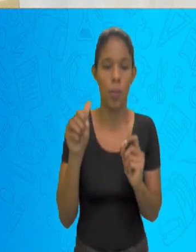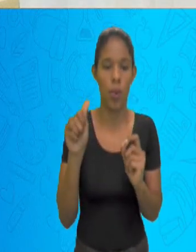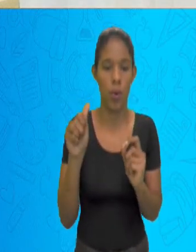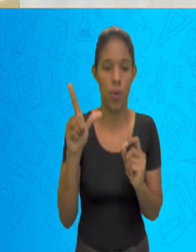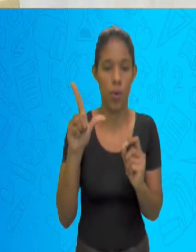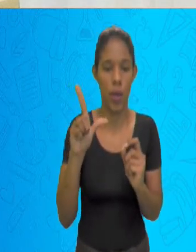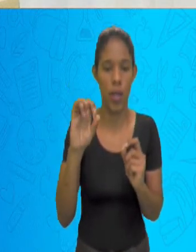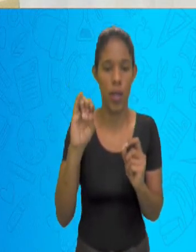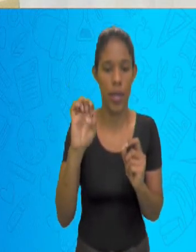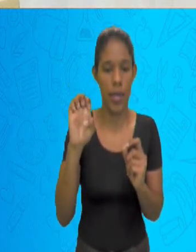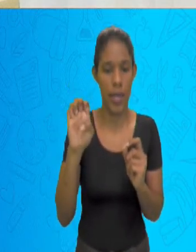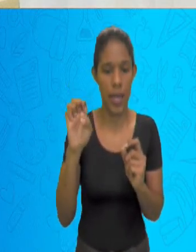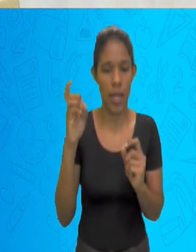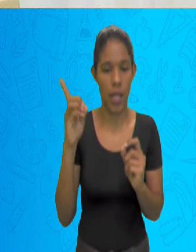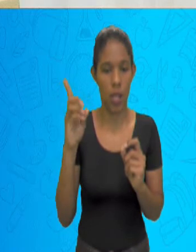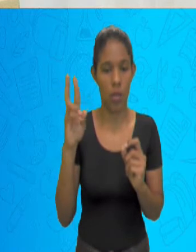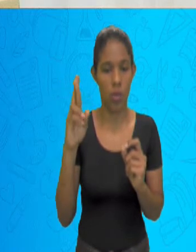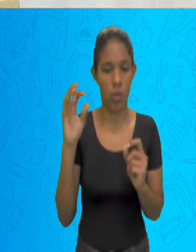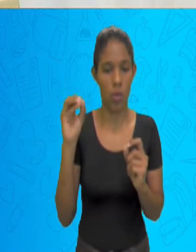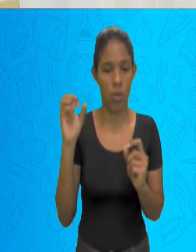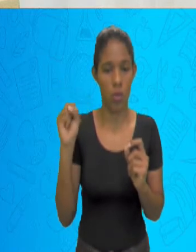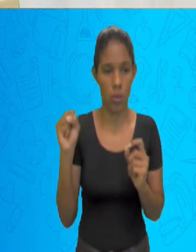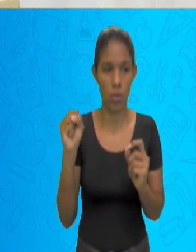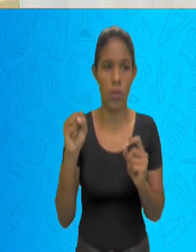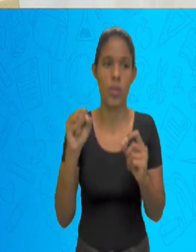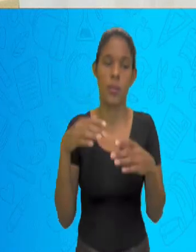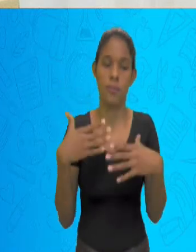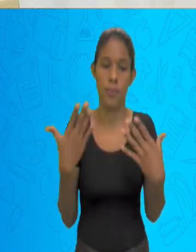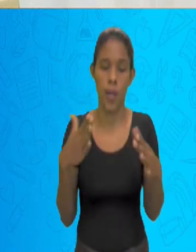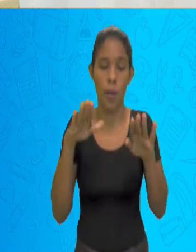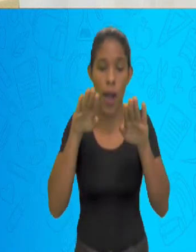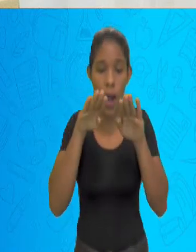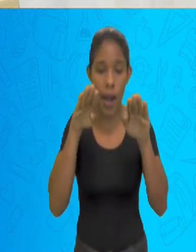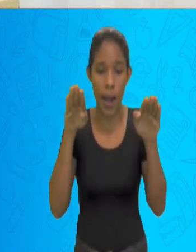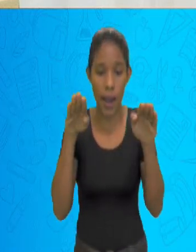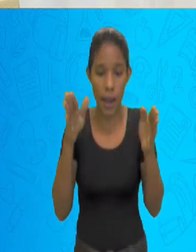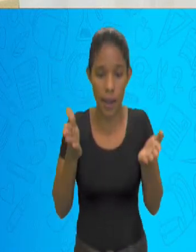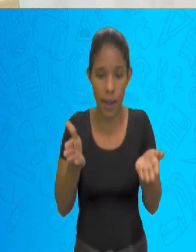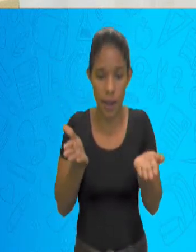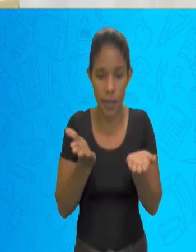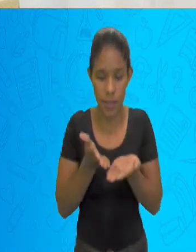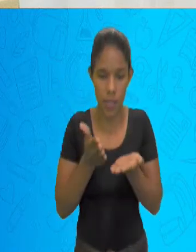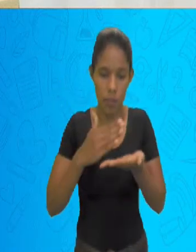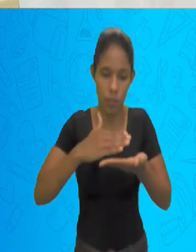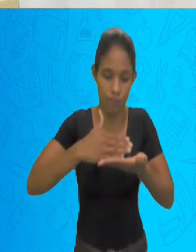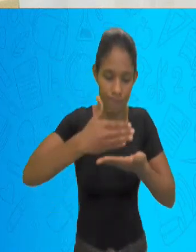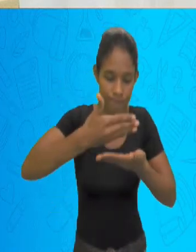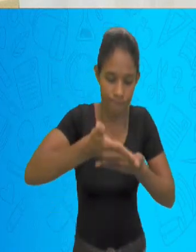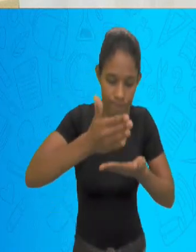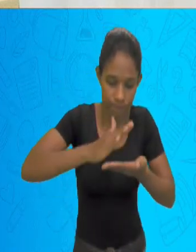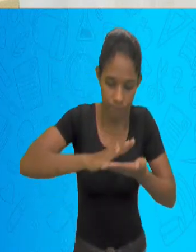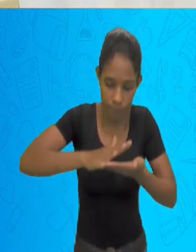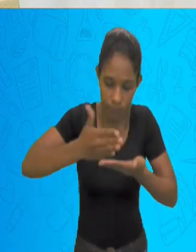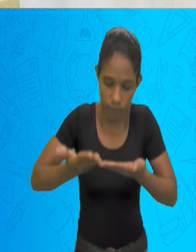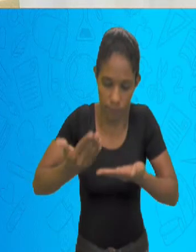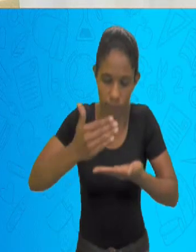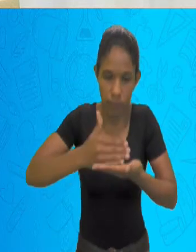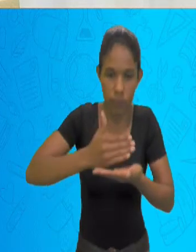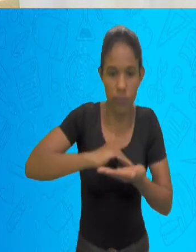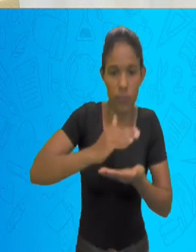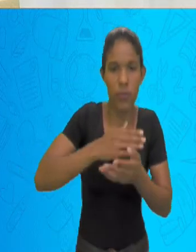essa caixinha que você pegou aí. Vamos abri-la? Vamos ver qual vai ser as figuras que ela nos